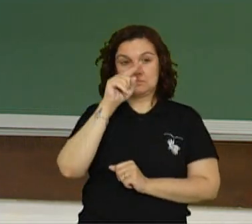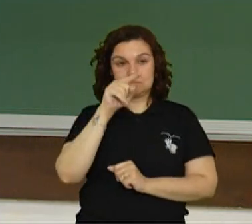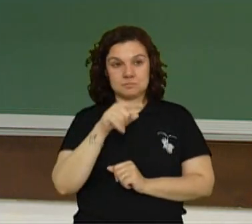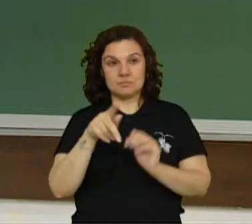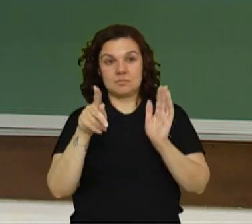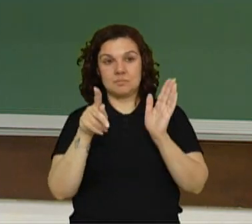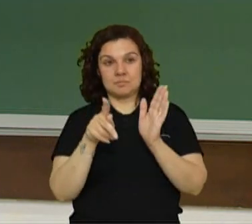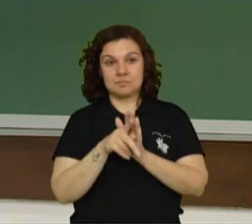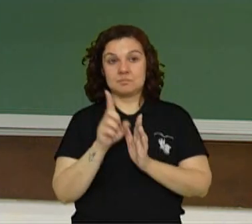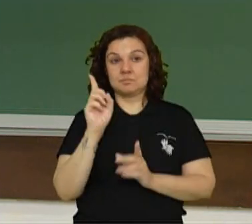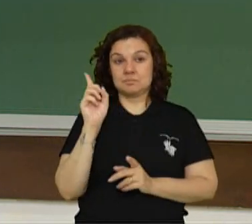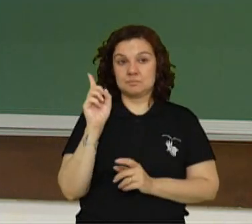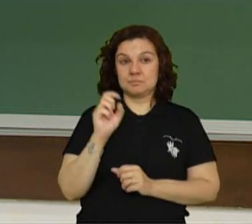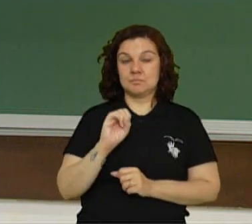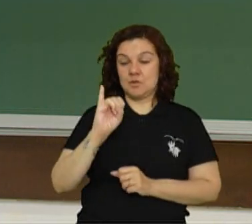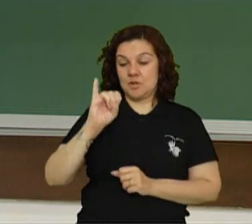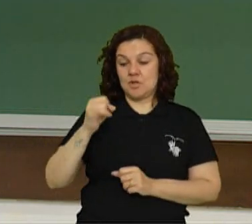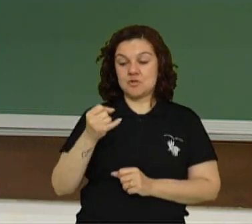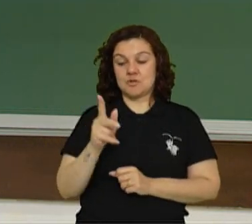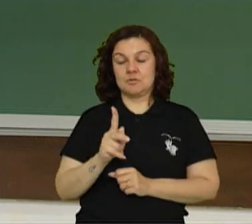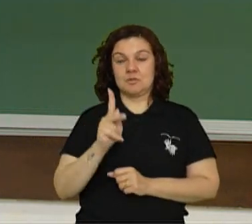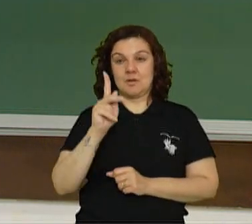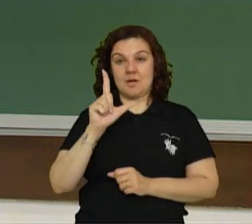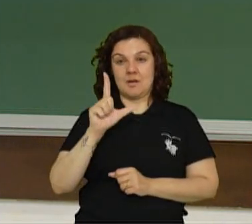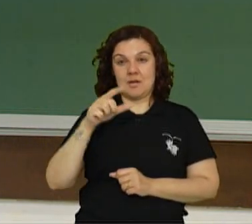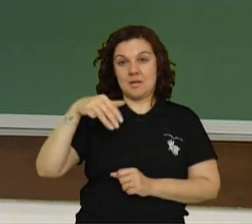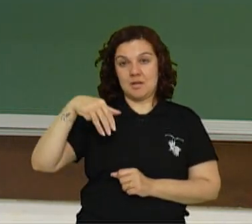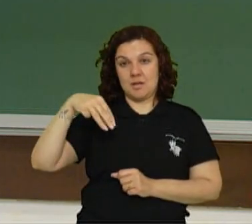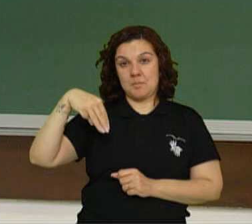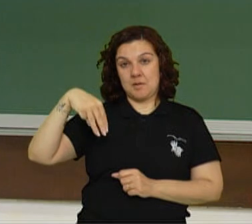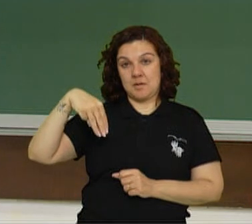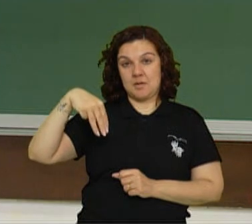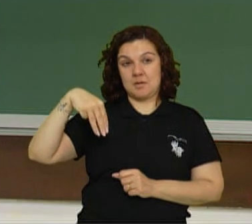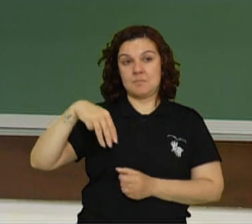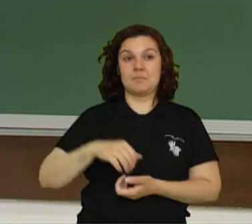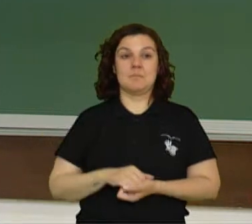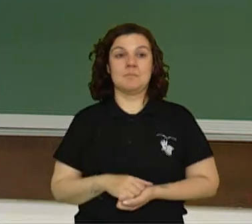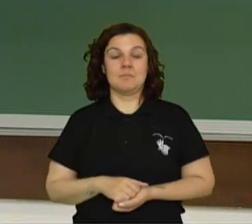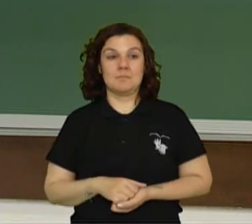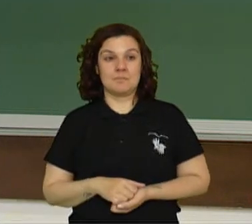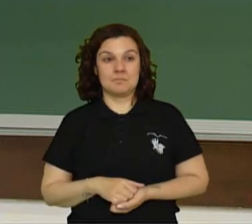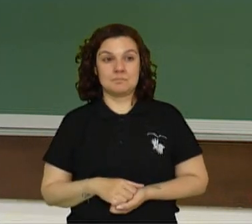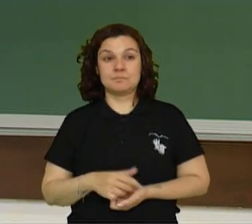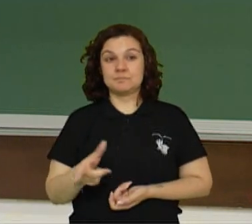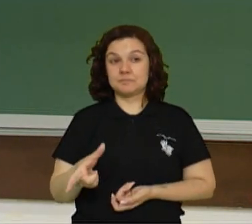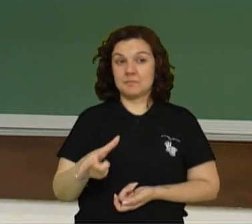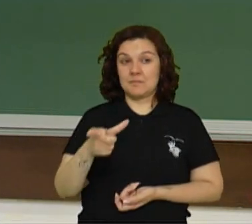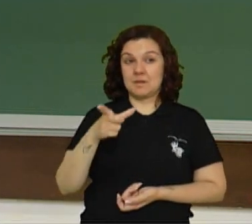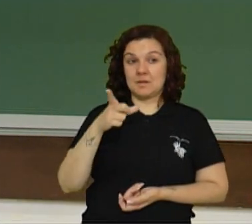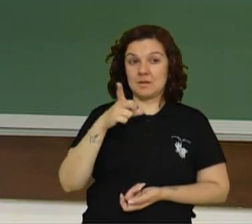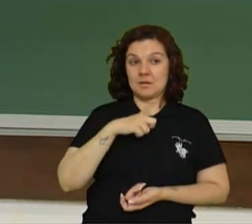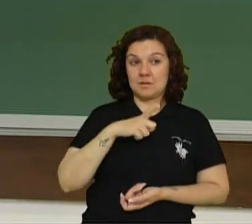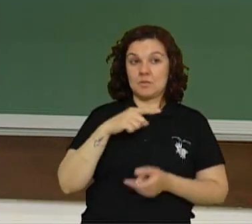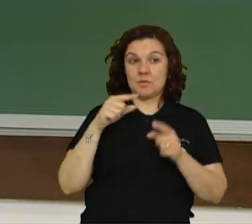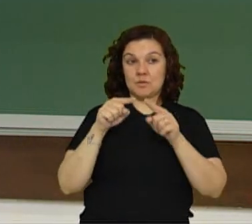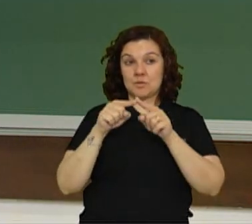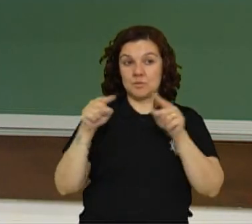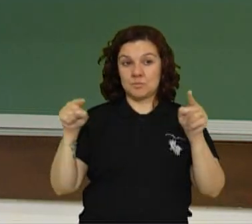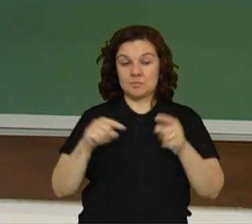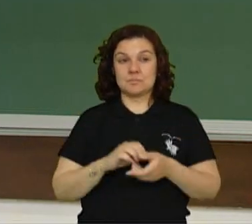os pontos I, J, K, L, M e N, tem aresta